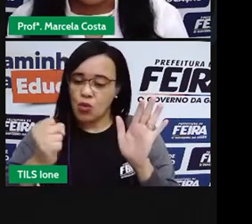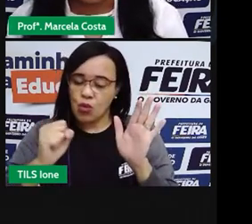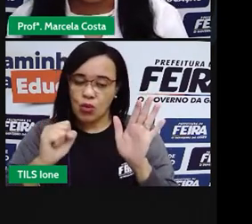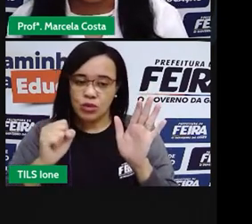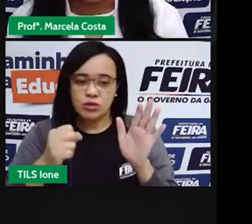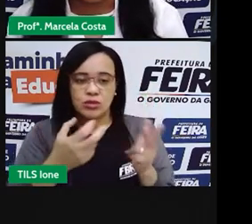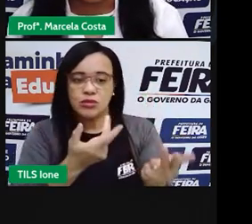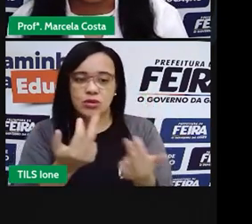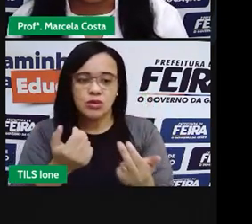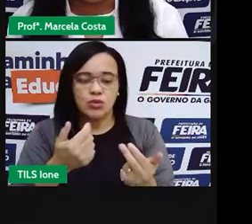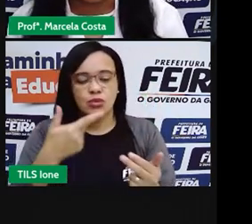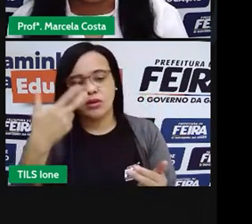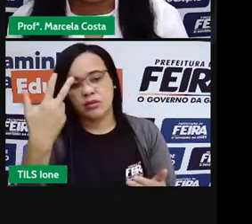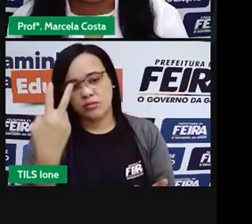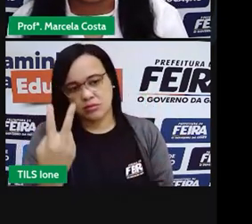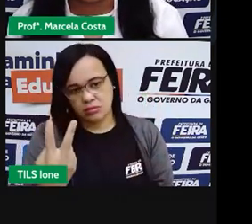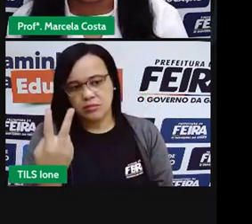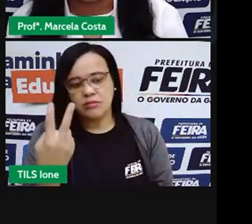2.